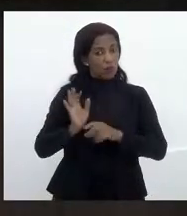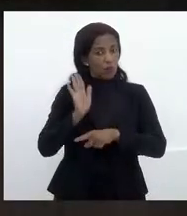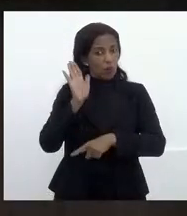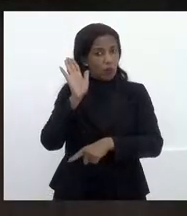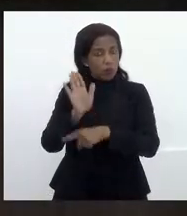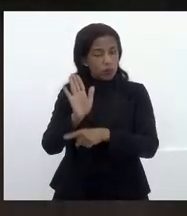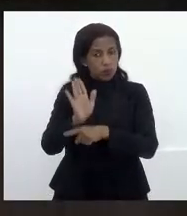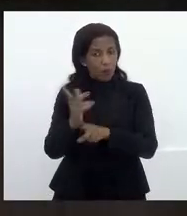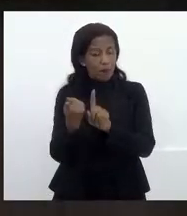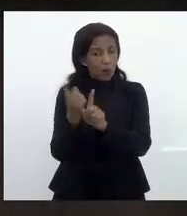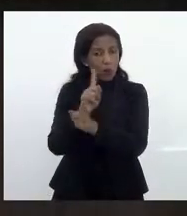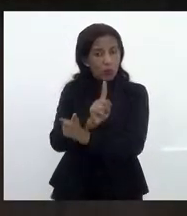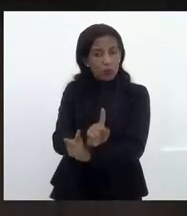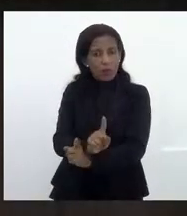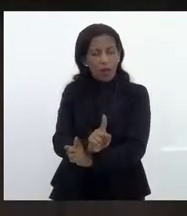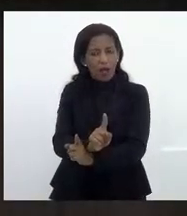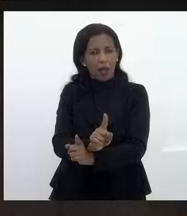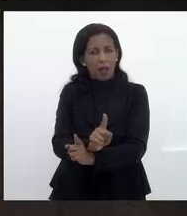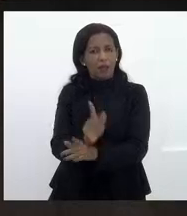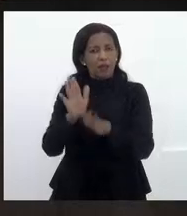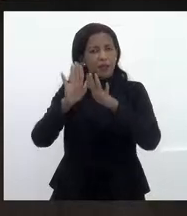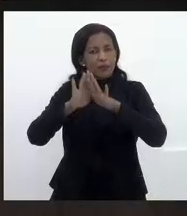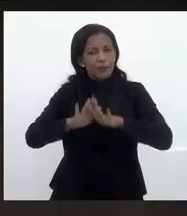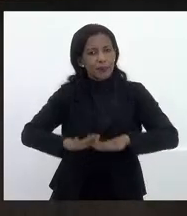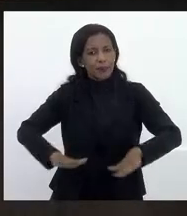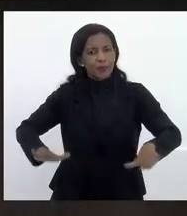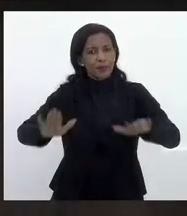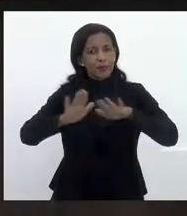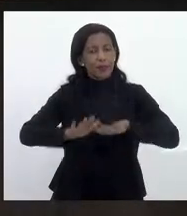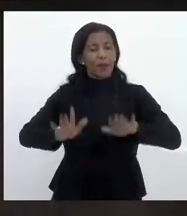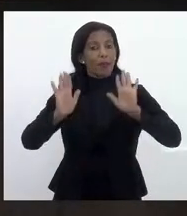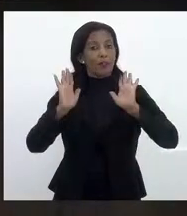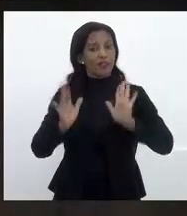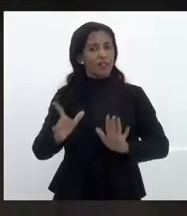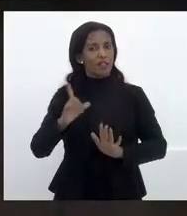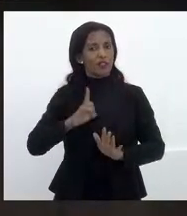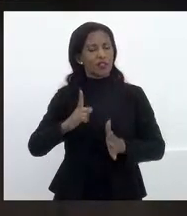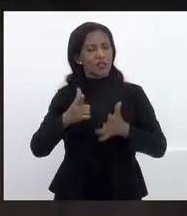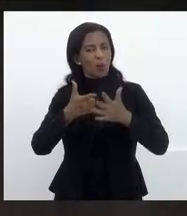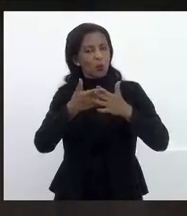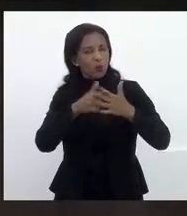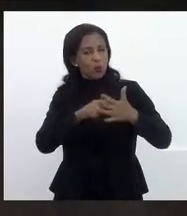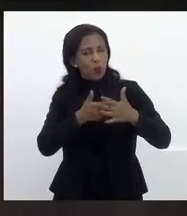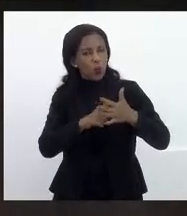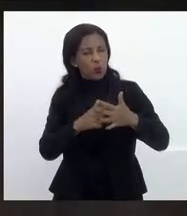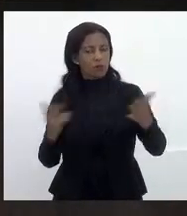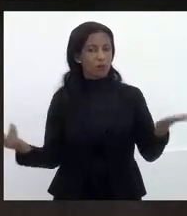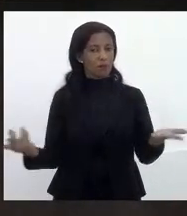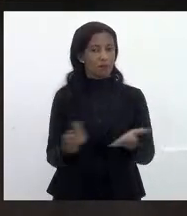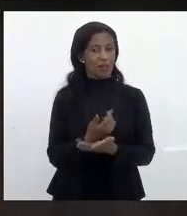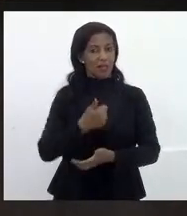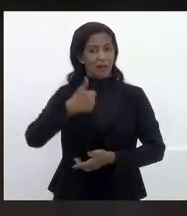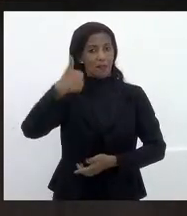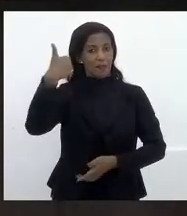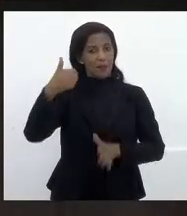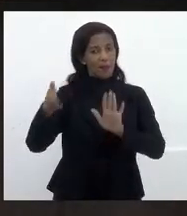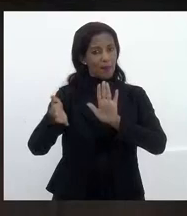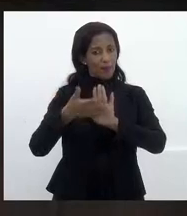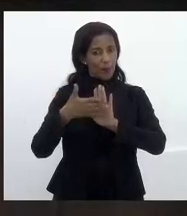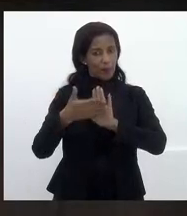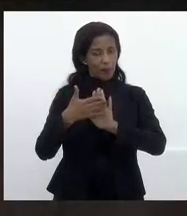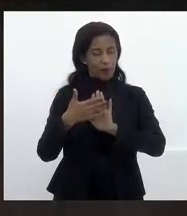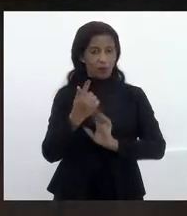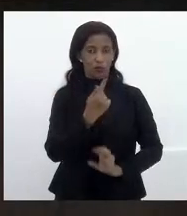pelo contrário de apaziguar porque havia de fato uma correção a ser feita na primeira Proposta